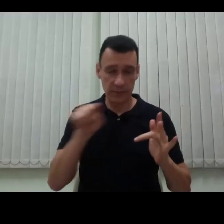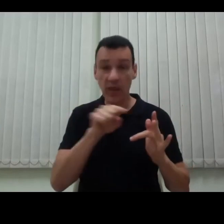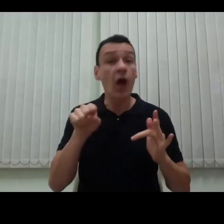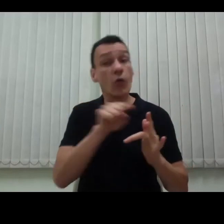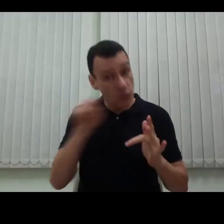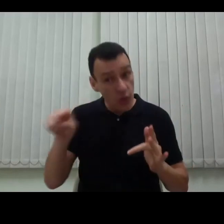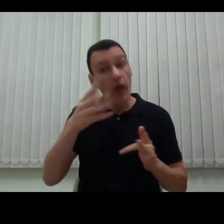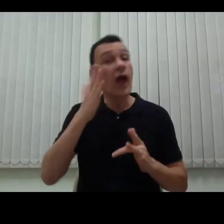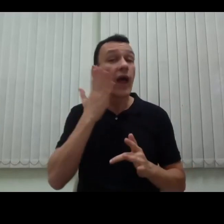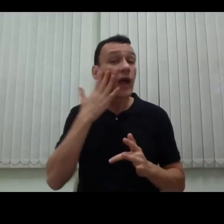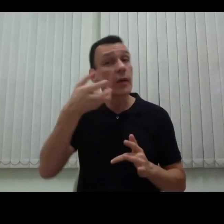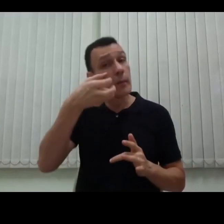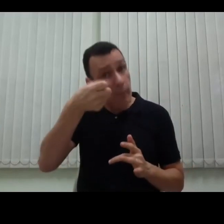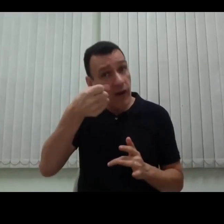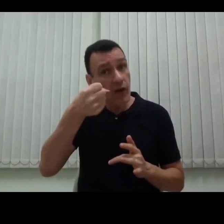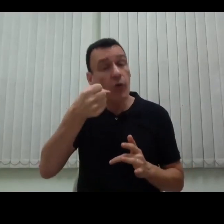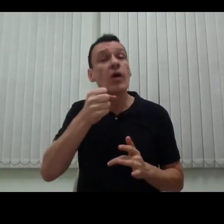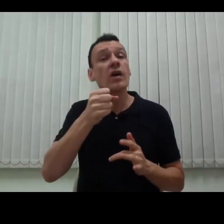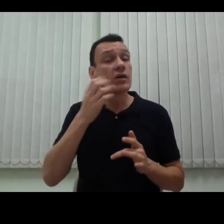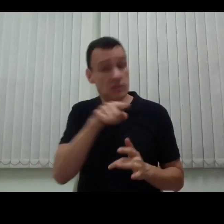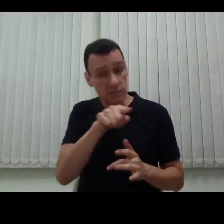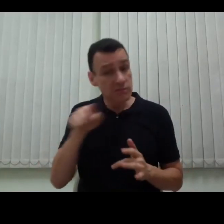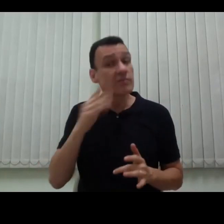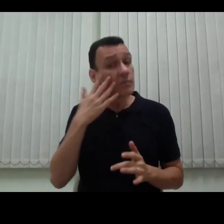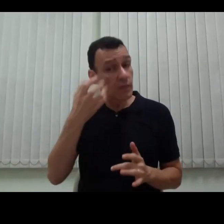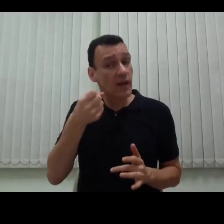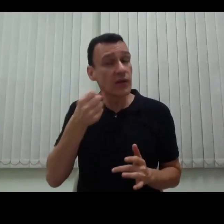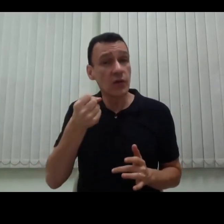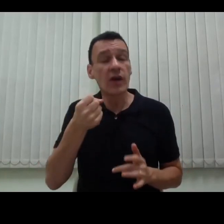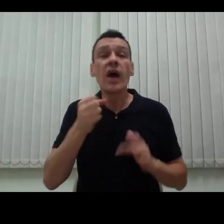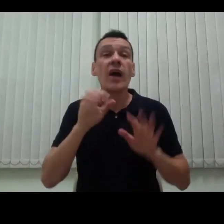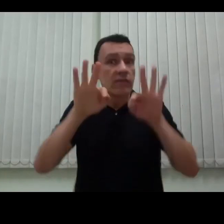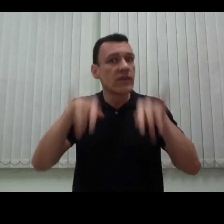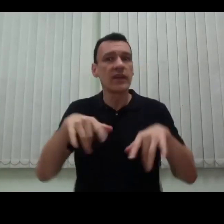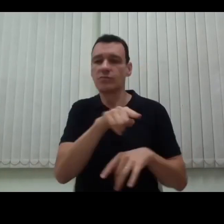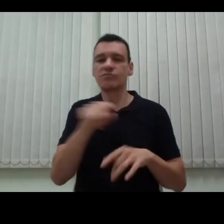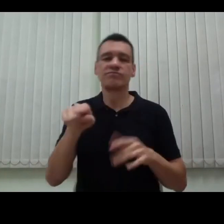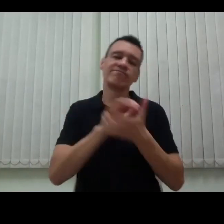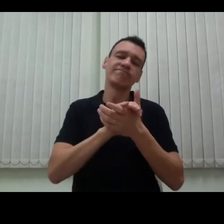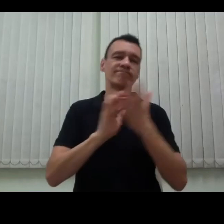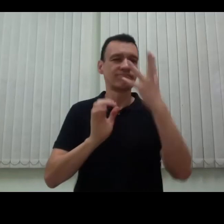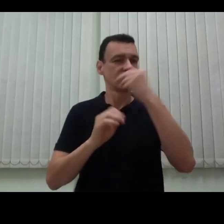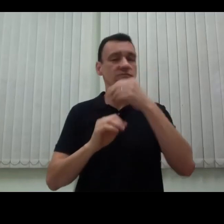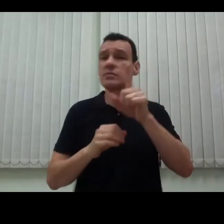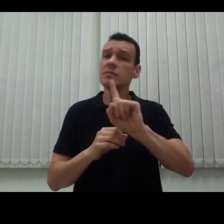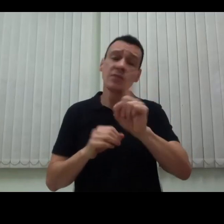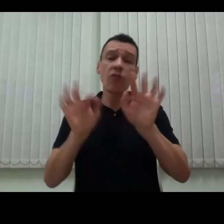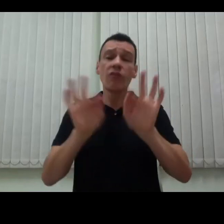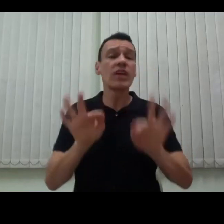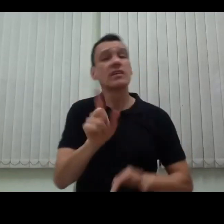com um final feliz, para falar, para dar voz, lugar